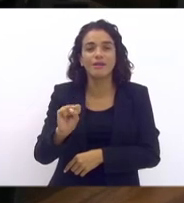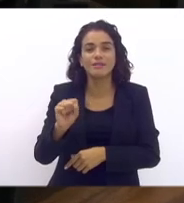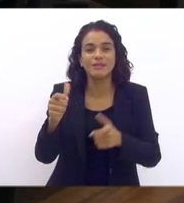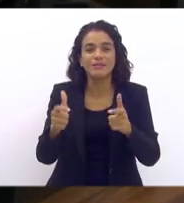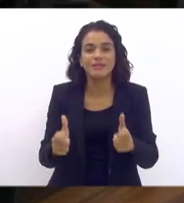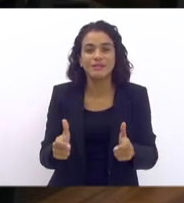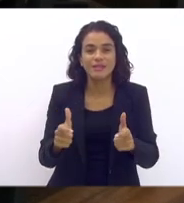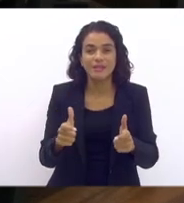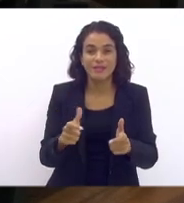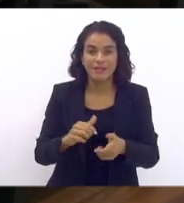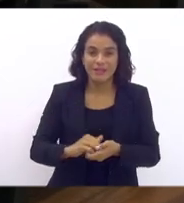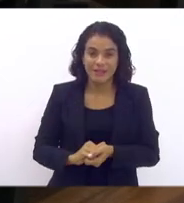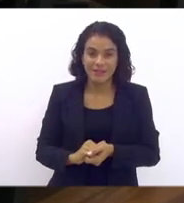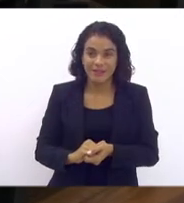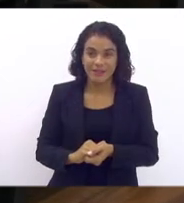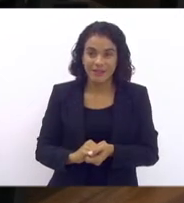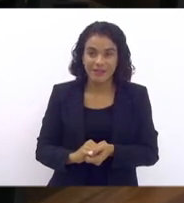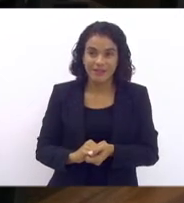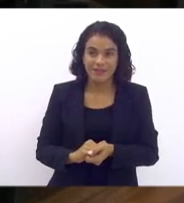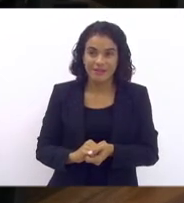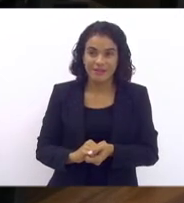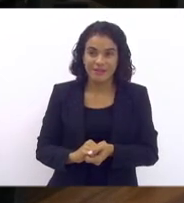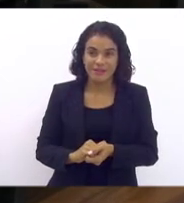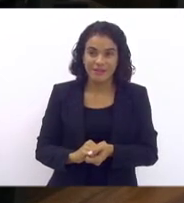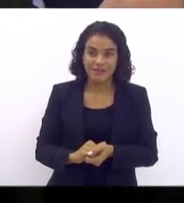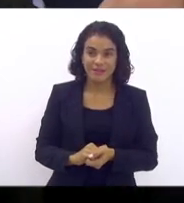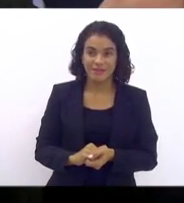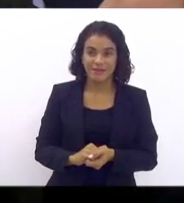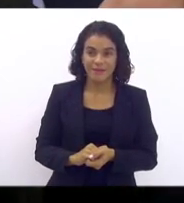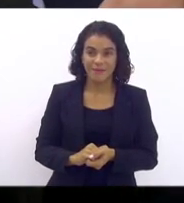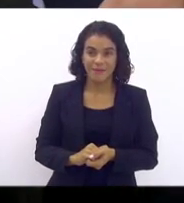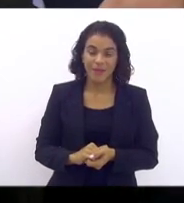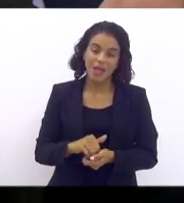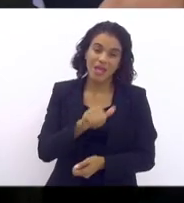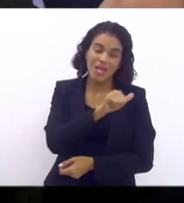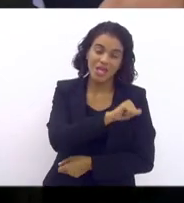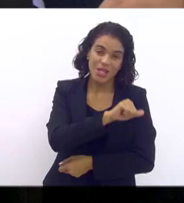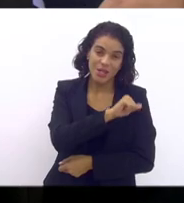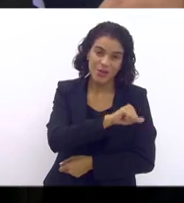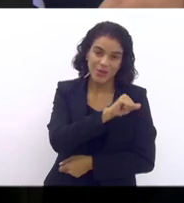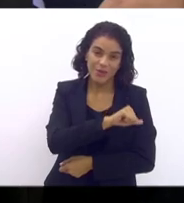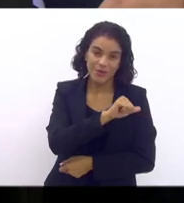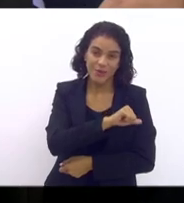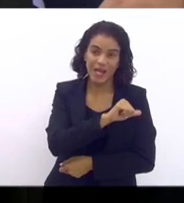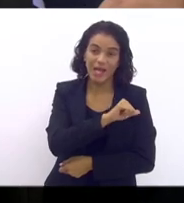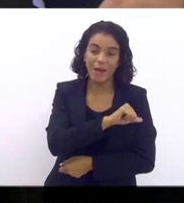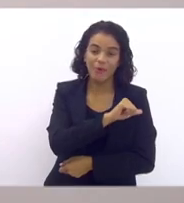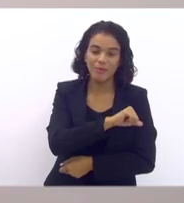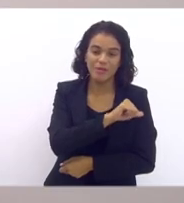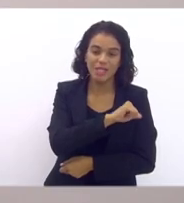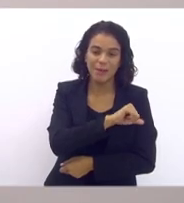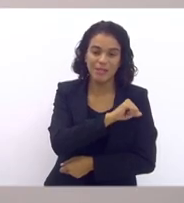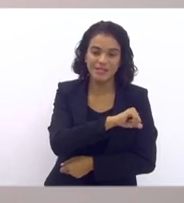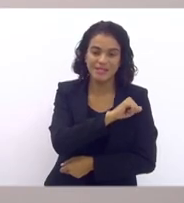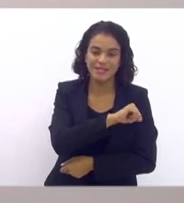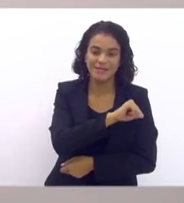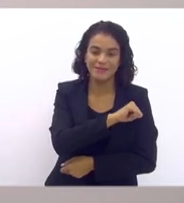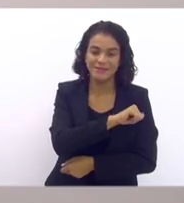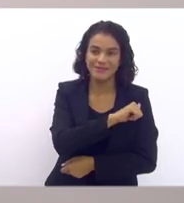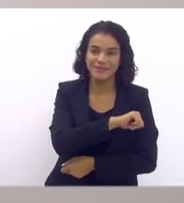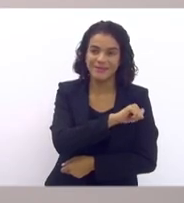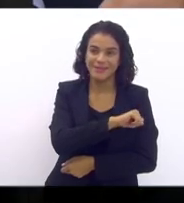Janeiro área de fundeio de Docas Fica onde boa parte no Rio de Janeiro pequena parte em Niterói o cas da Marinha Fica